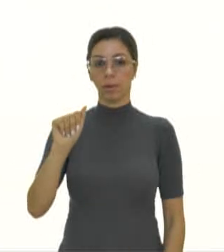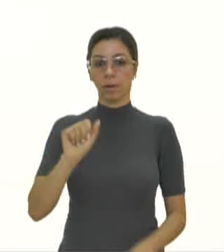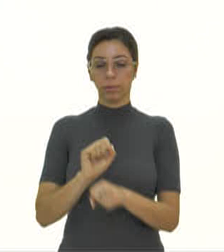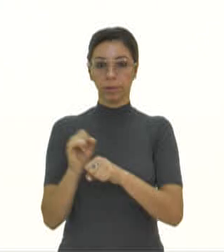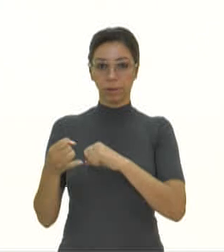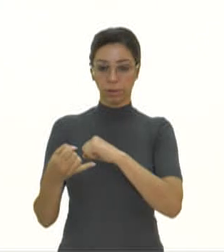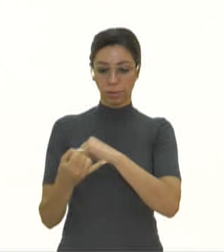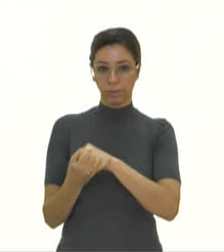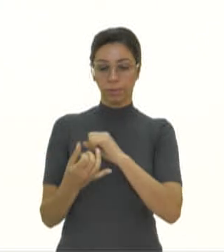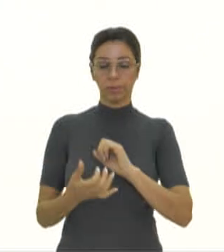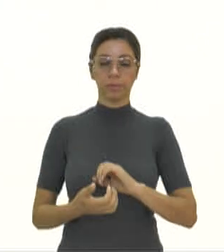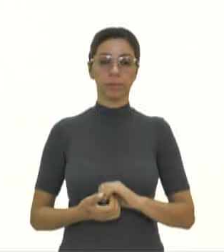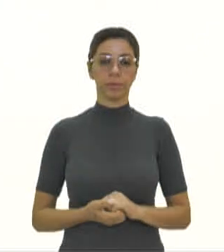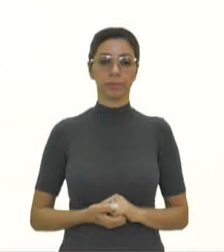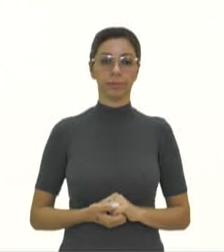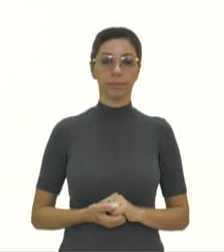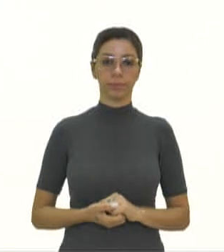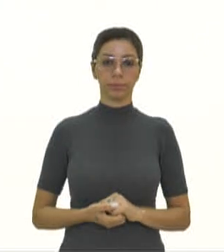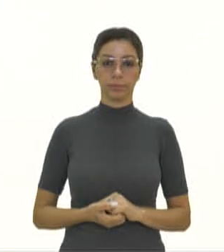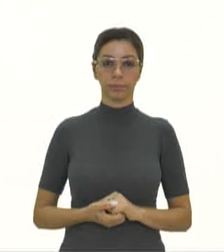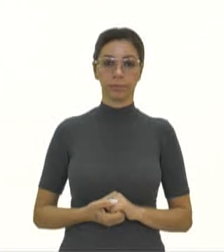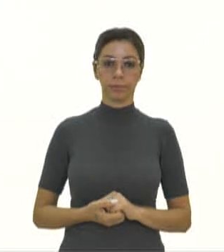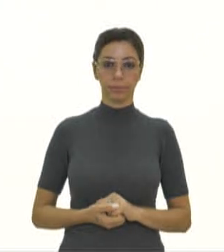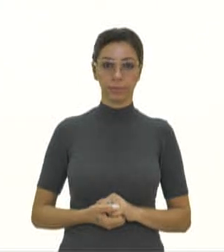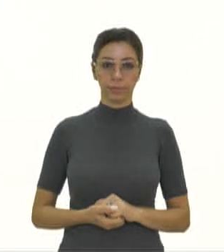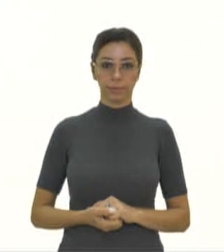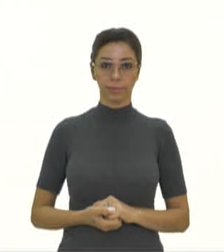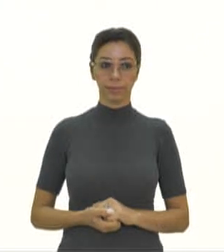adverbs to qualify or modify a verb.